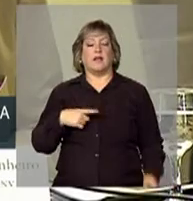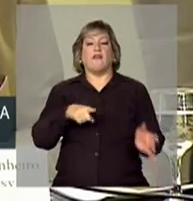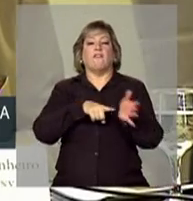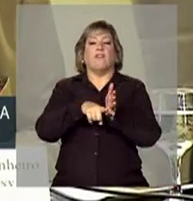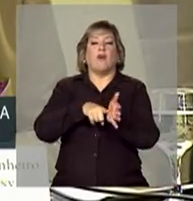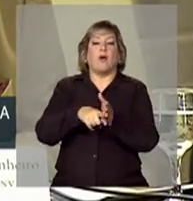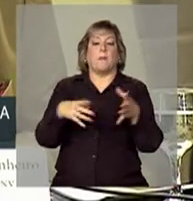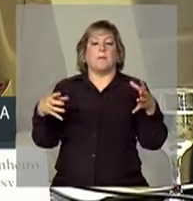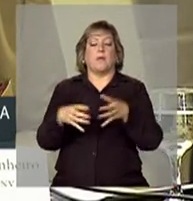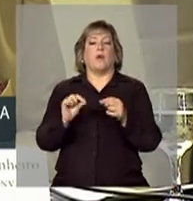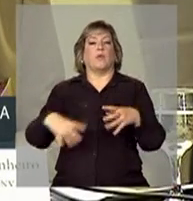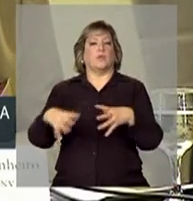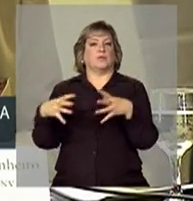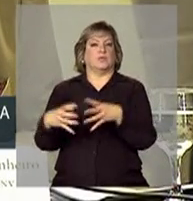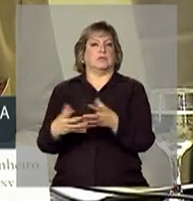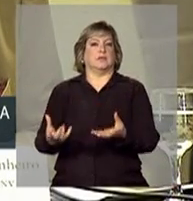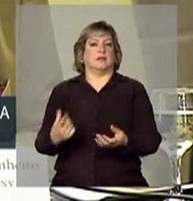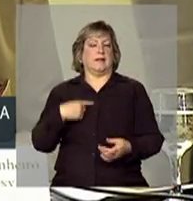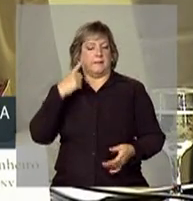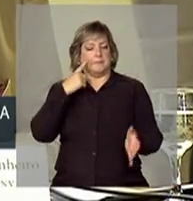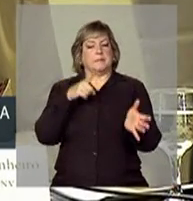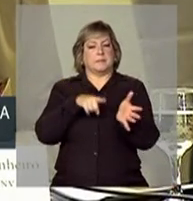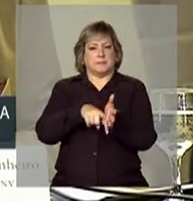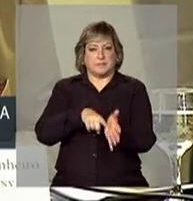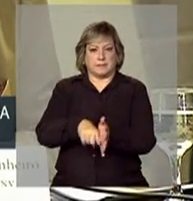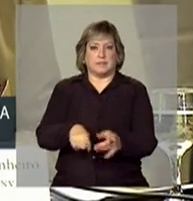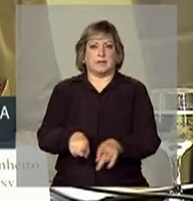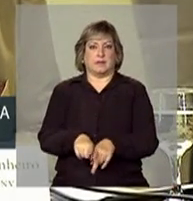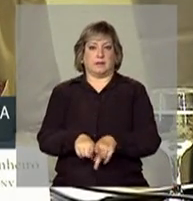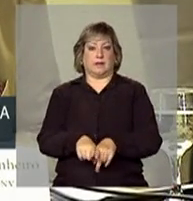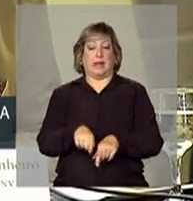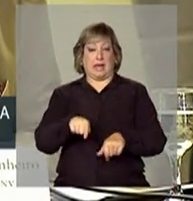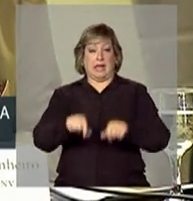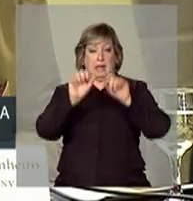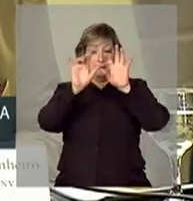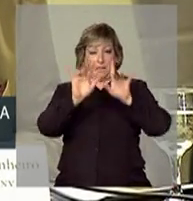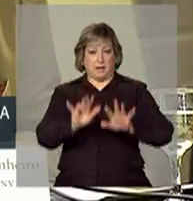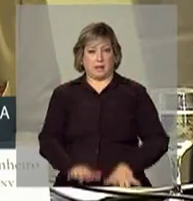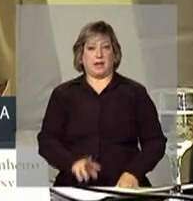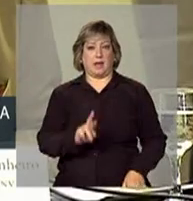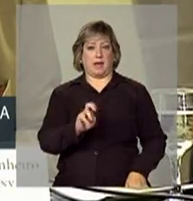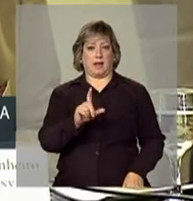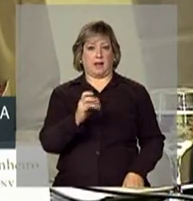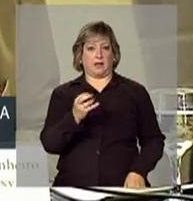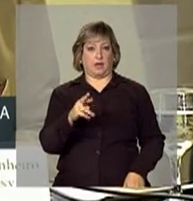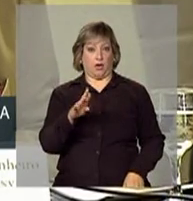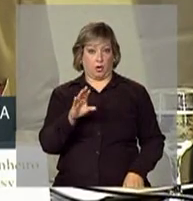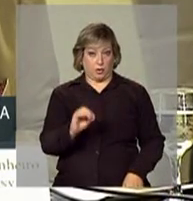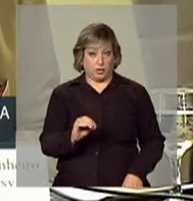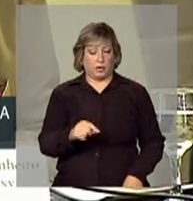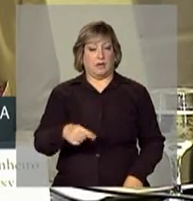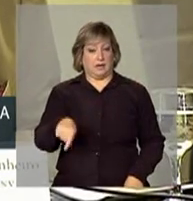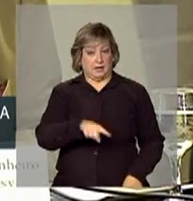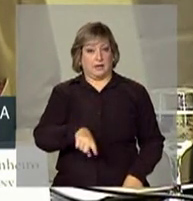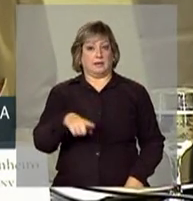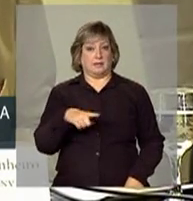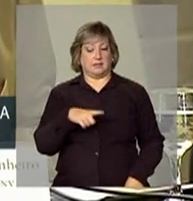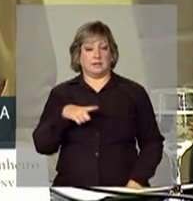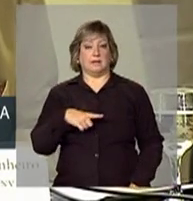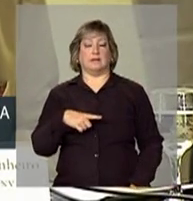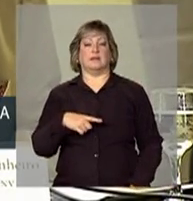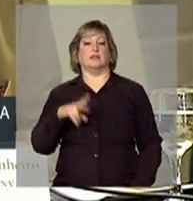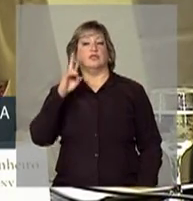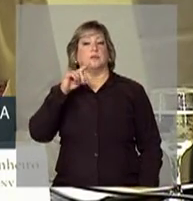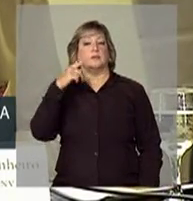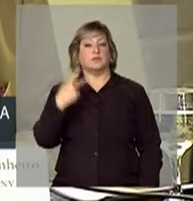informação que isso pressupõe? Fim de citação. O relatório, não se enganem, O relatório, tanto na